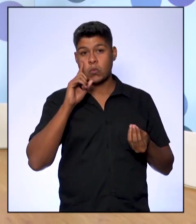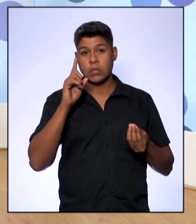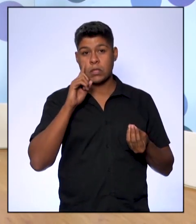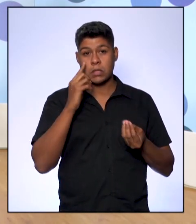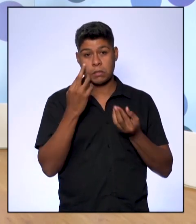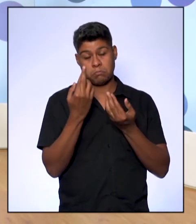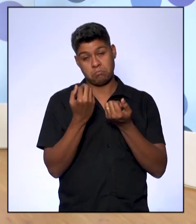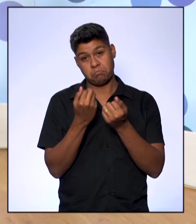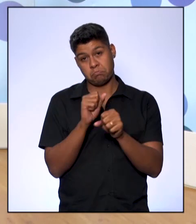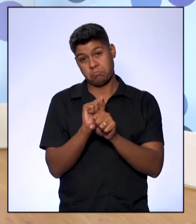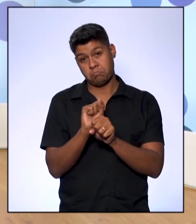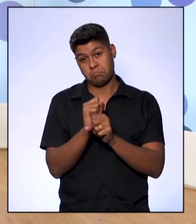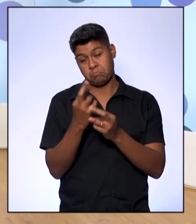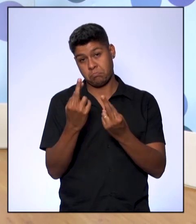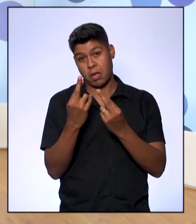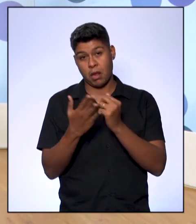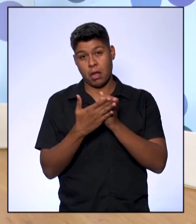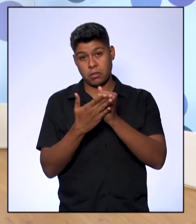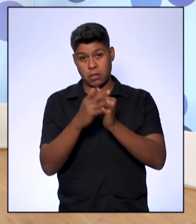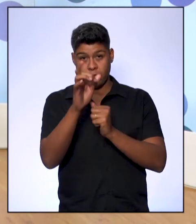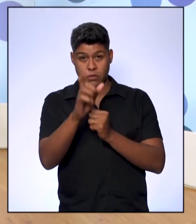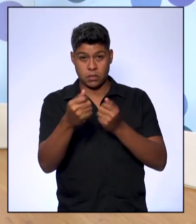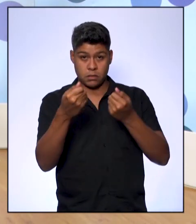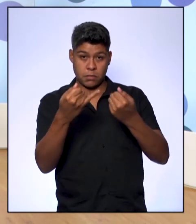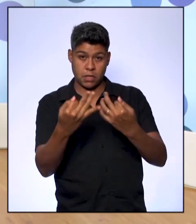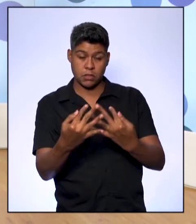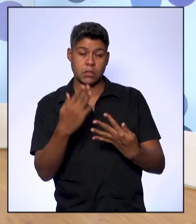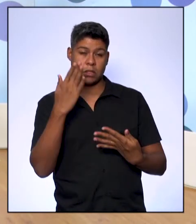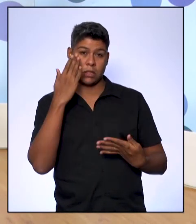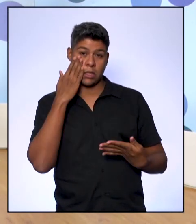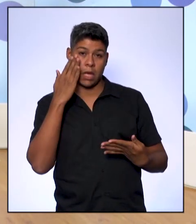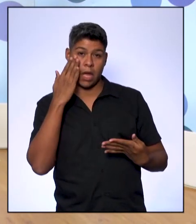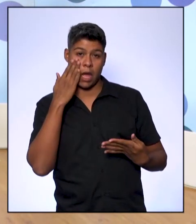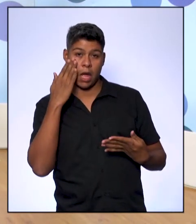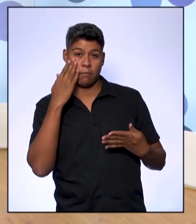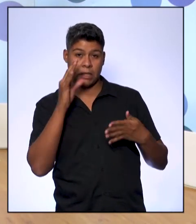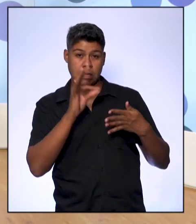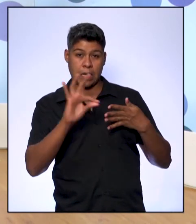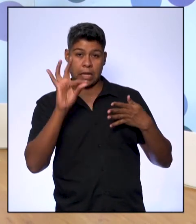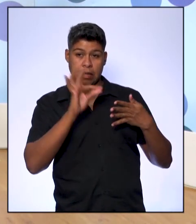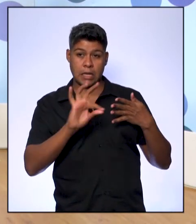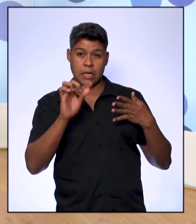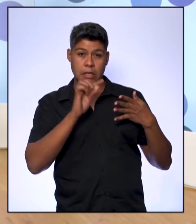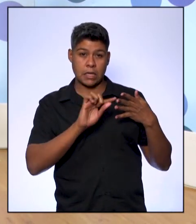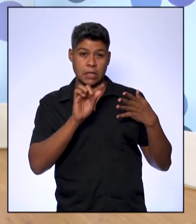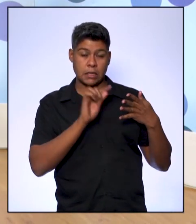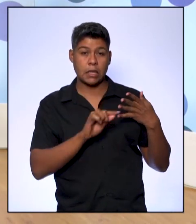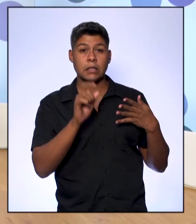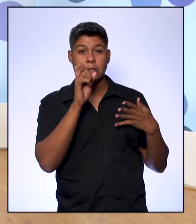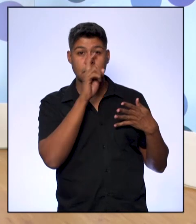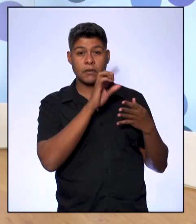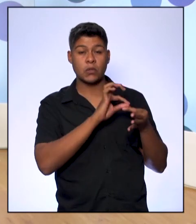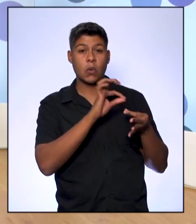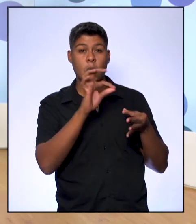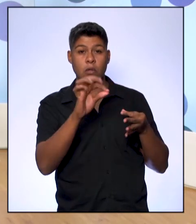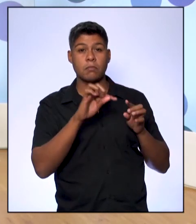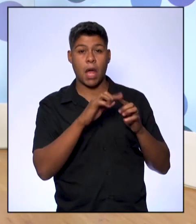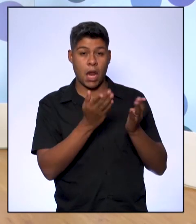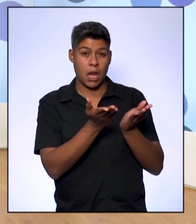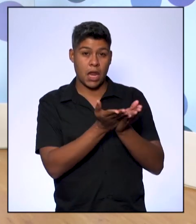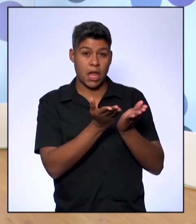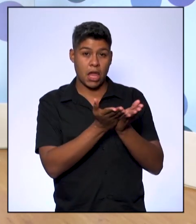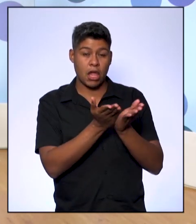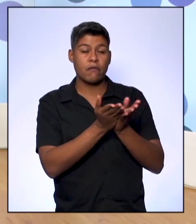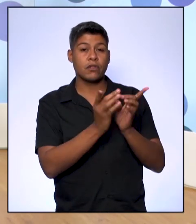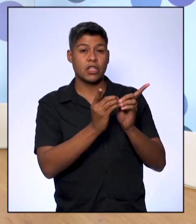espero ter colaborado e vocês dessa explicação sei que é detalhar assim né é complicado estar longe mas você tem o seu